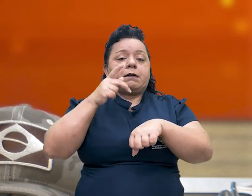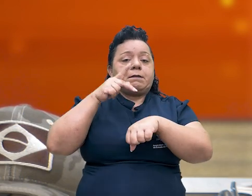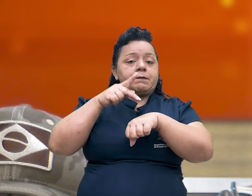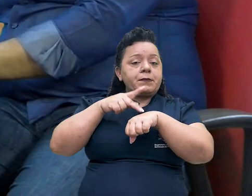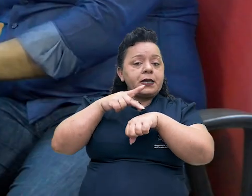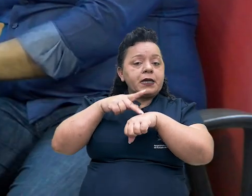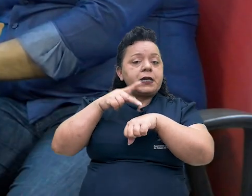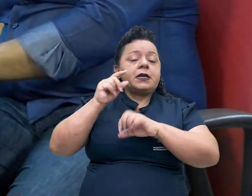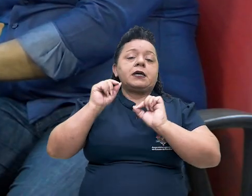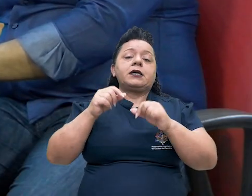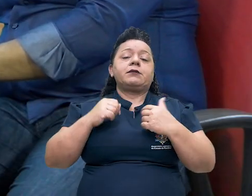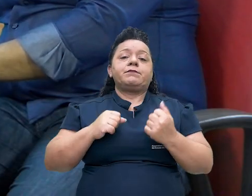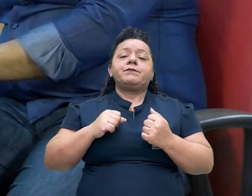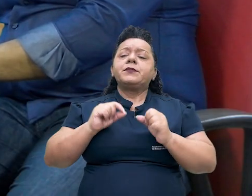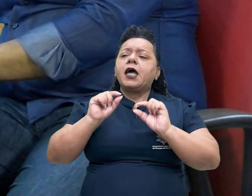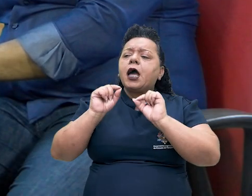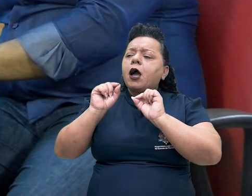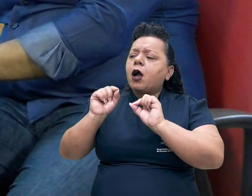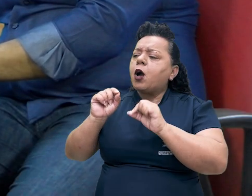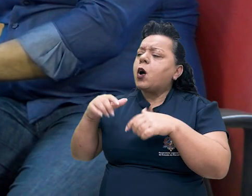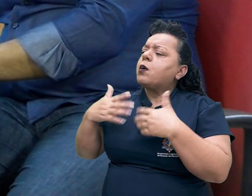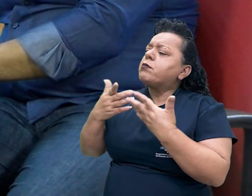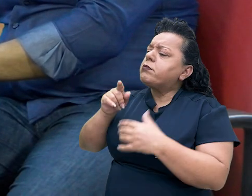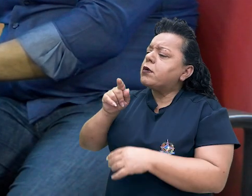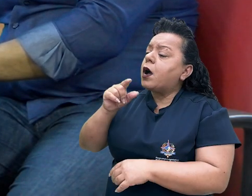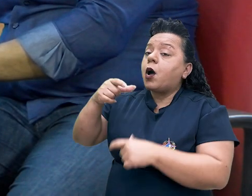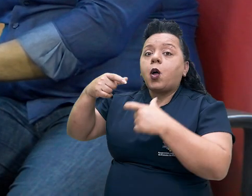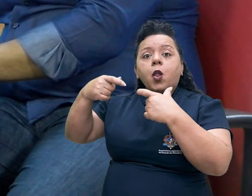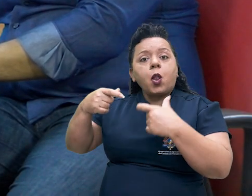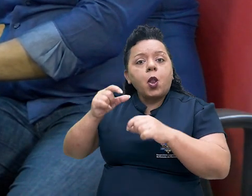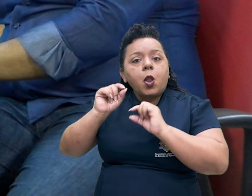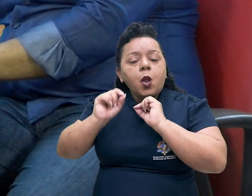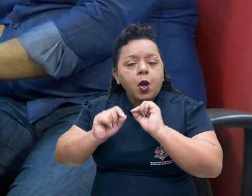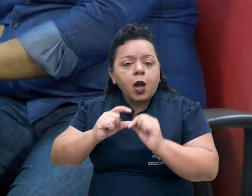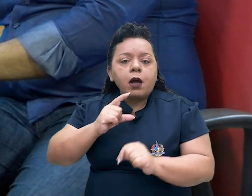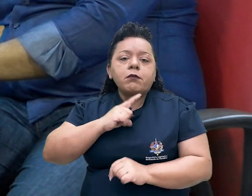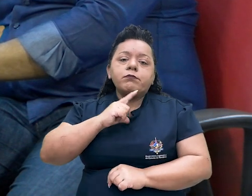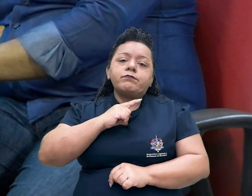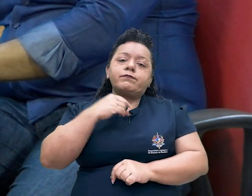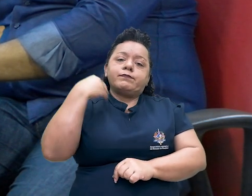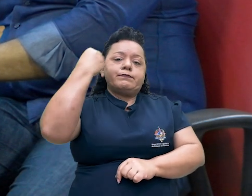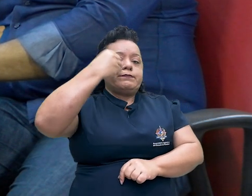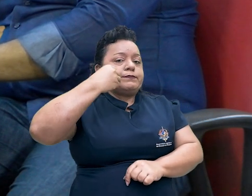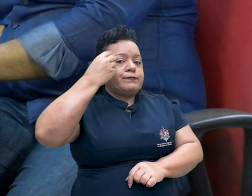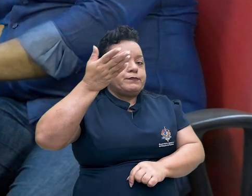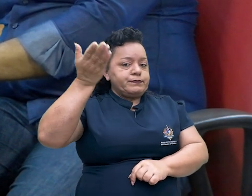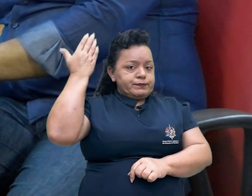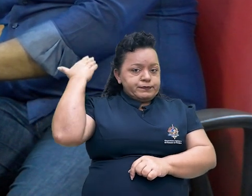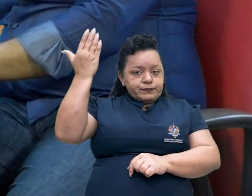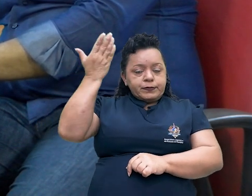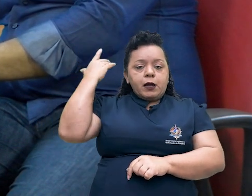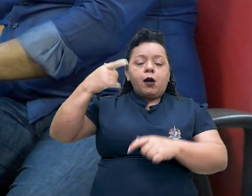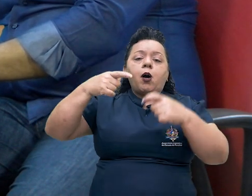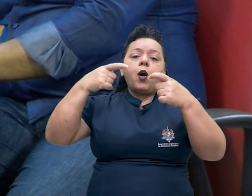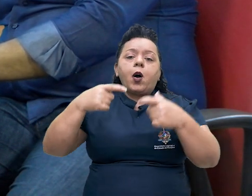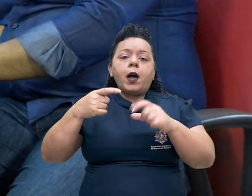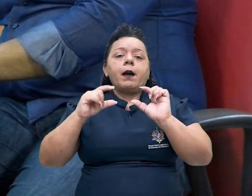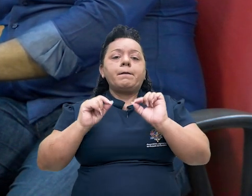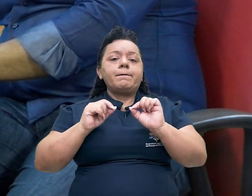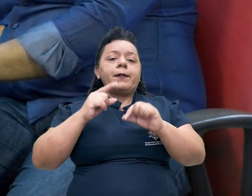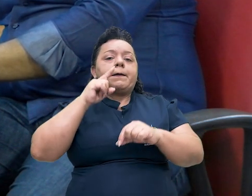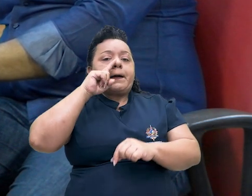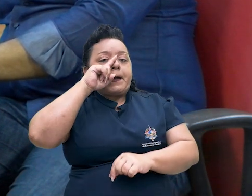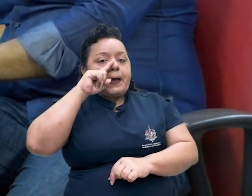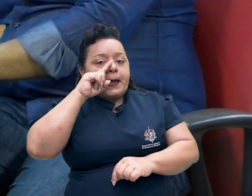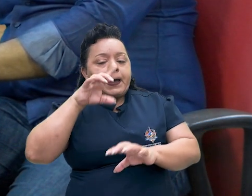esquerda o o o Anderson Qual é o local aqui que a gente poderia citar com a experiência passada